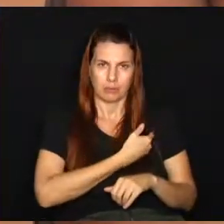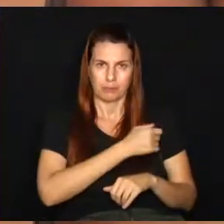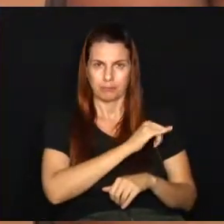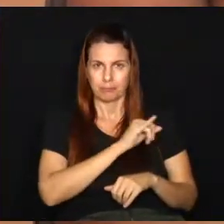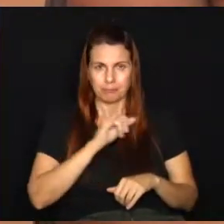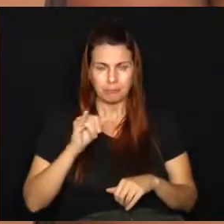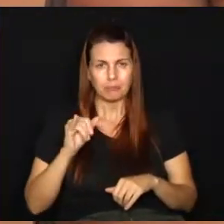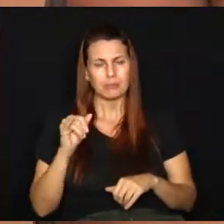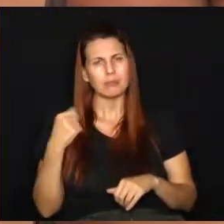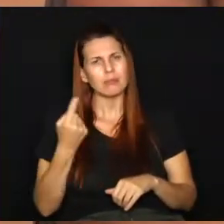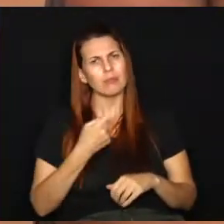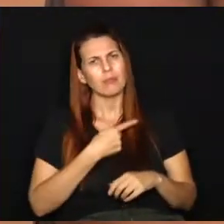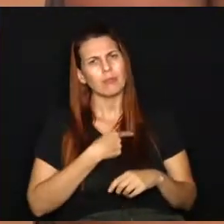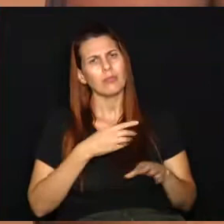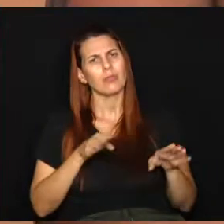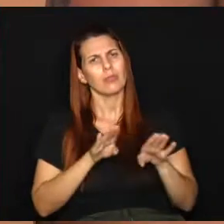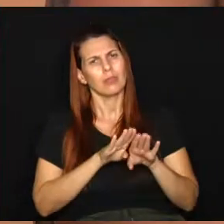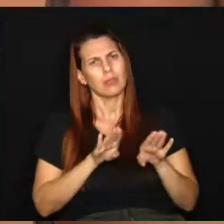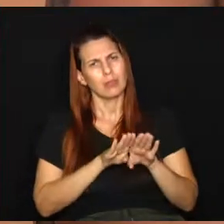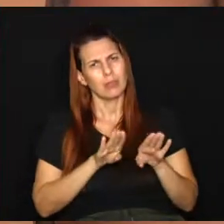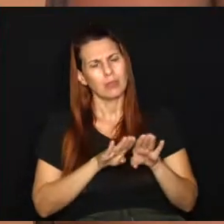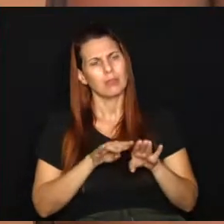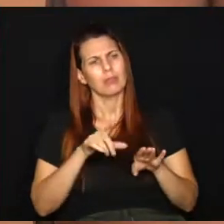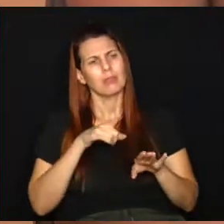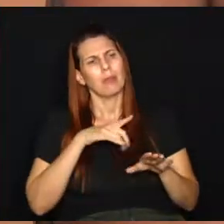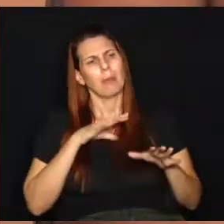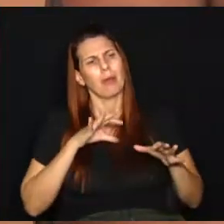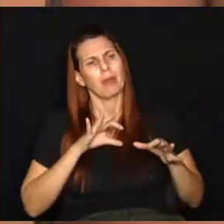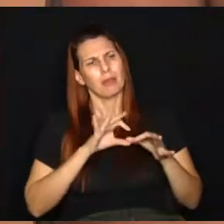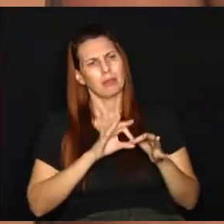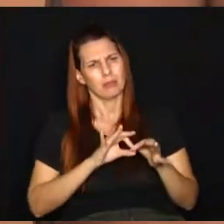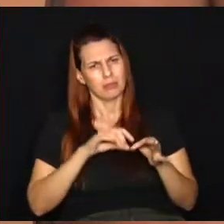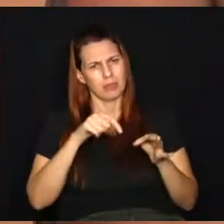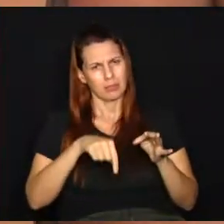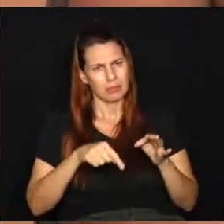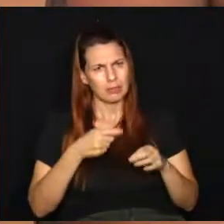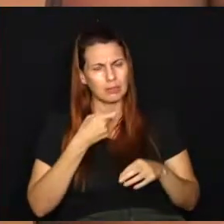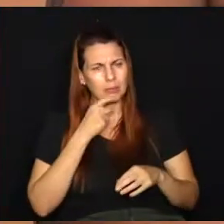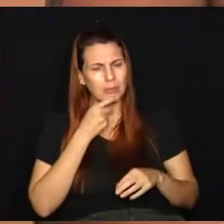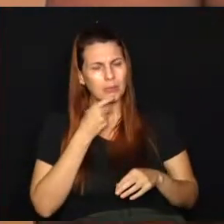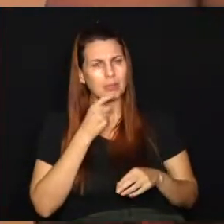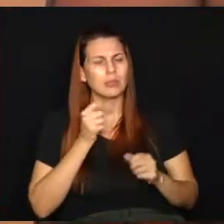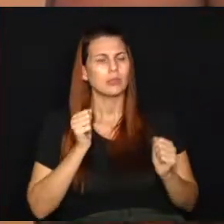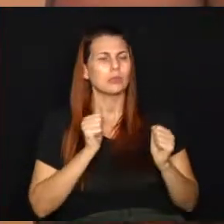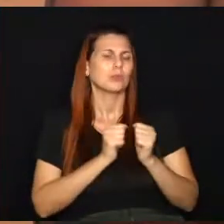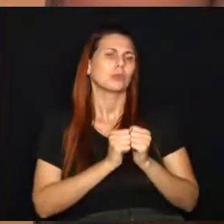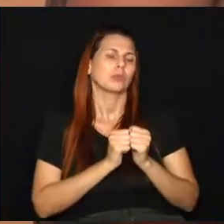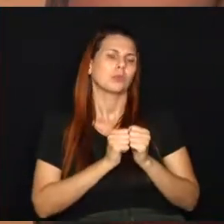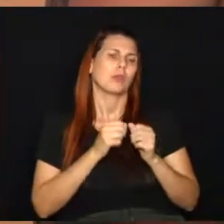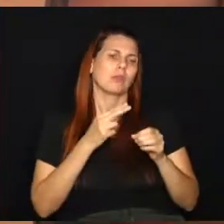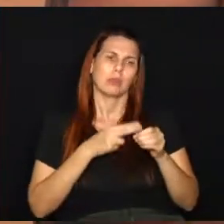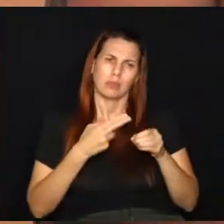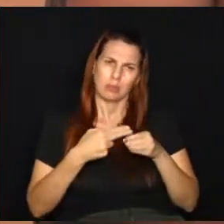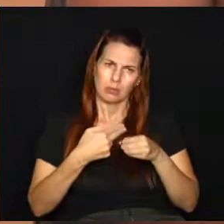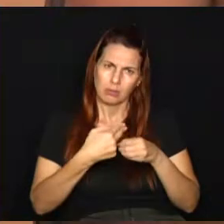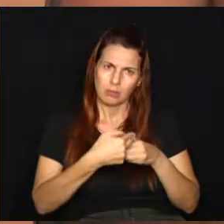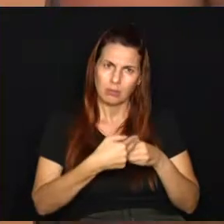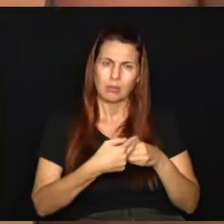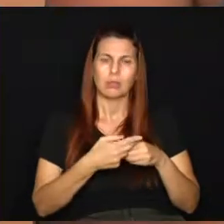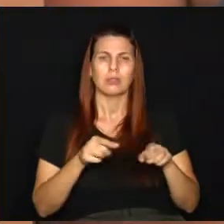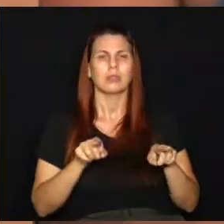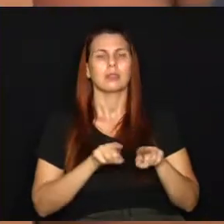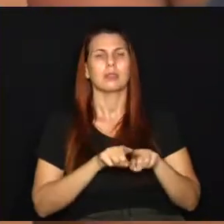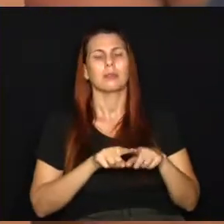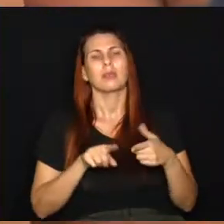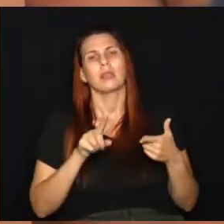né? E a gente tem também parceria aqui em Campinas com a Unicamp, com o